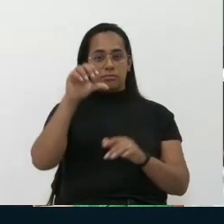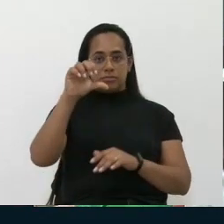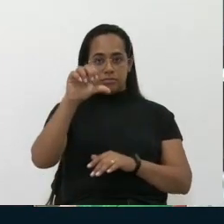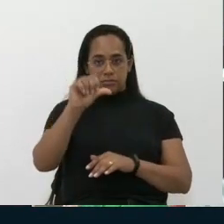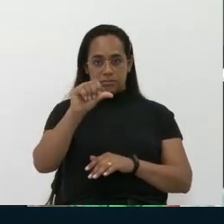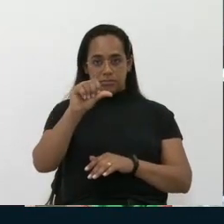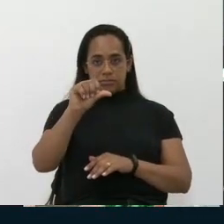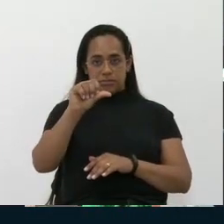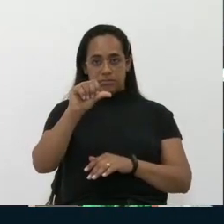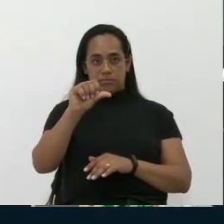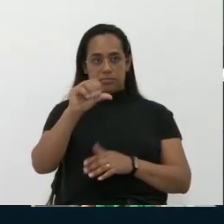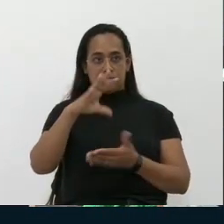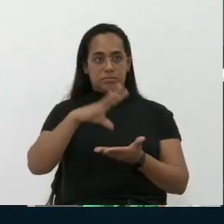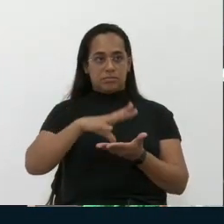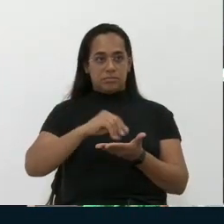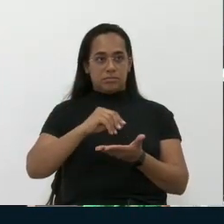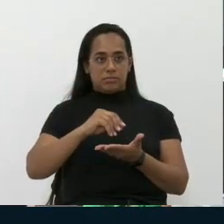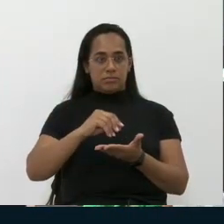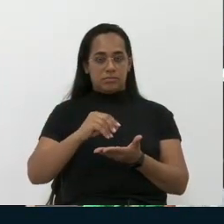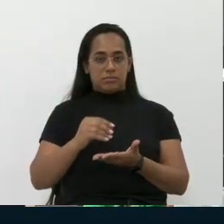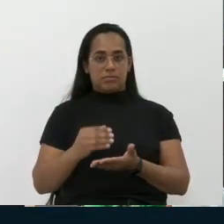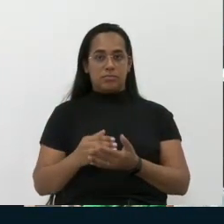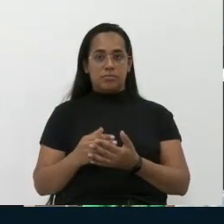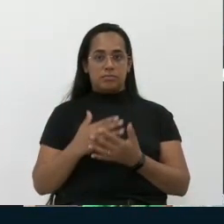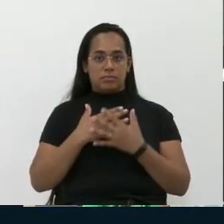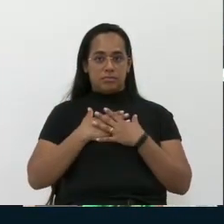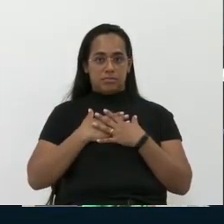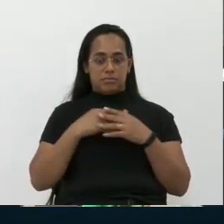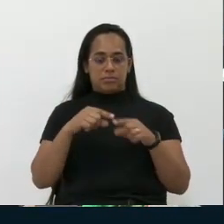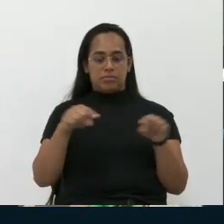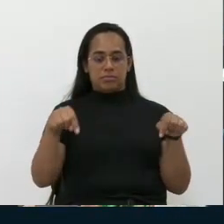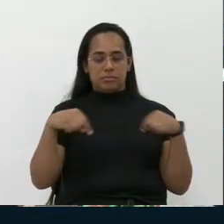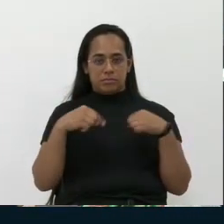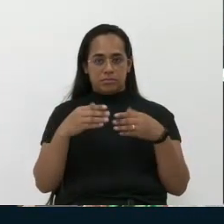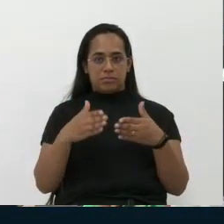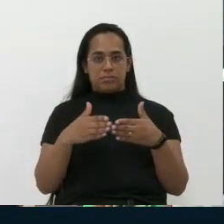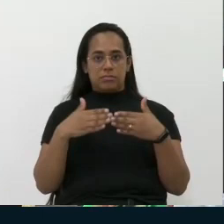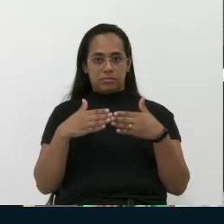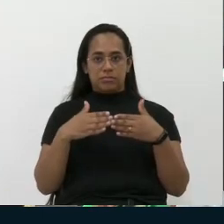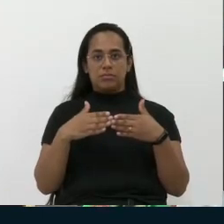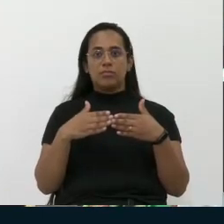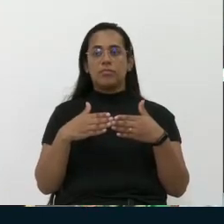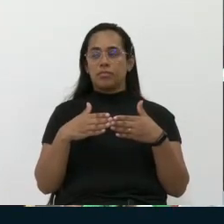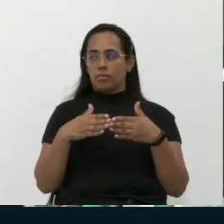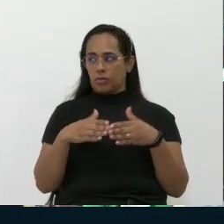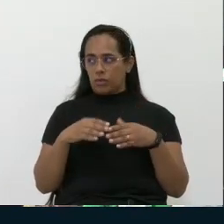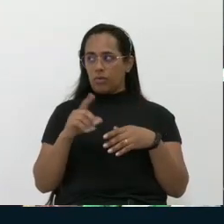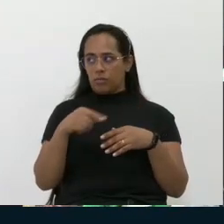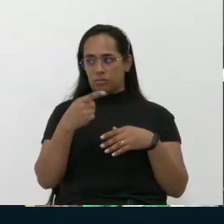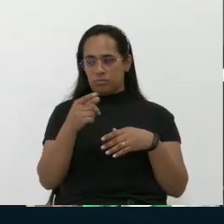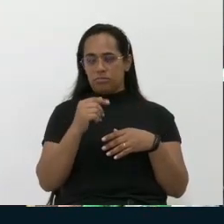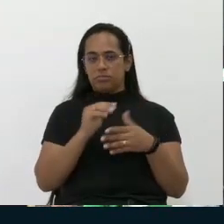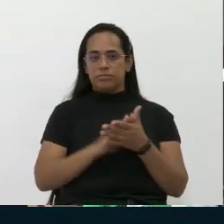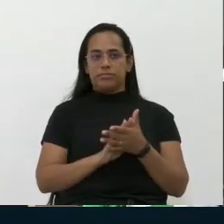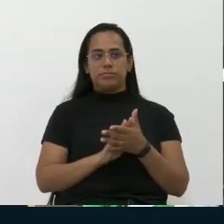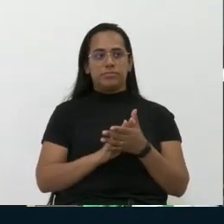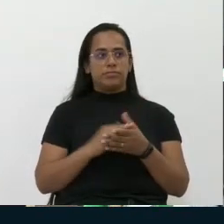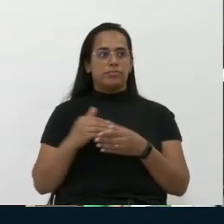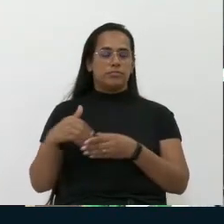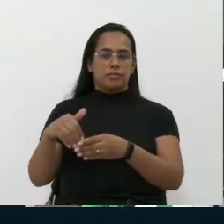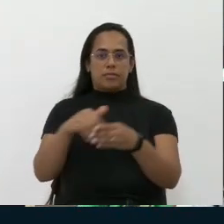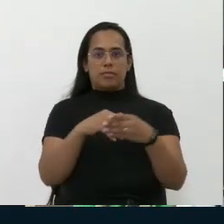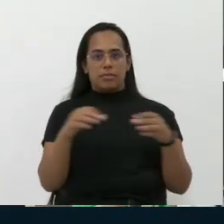gabinete. Estamos em votação, vereador. Já em momento oportuno, eu já defiro o pedido de Vossa Excelência. Não, obrigado. Encerrada a votação, os vereadores